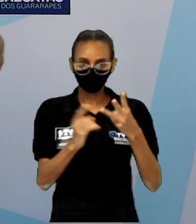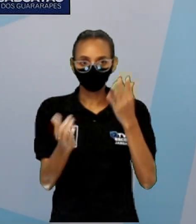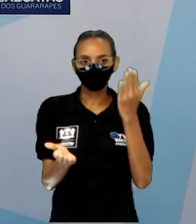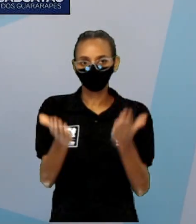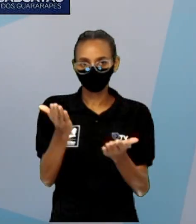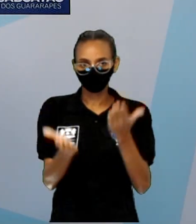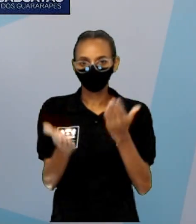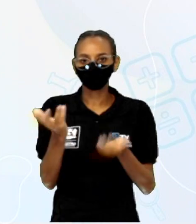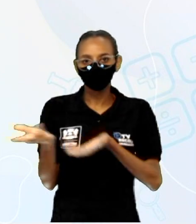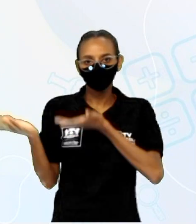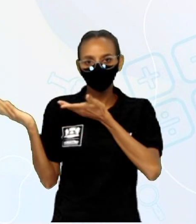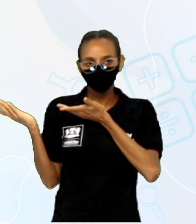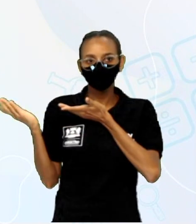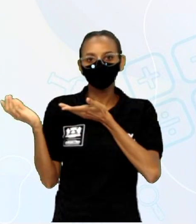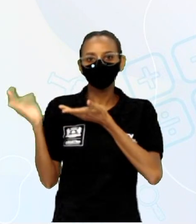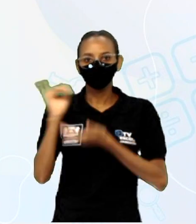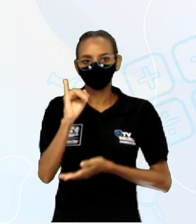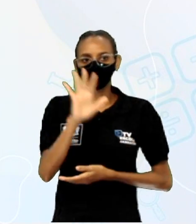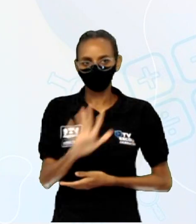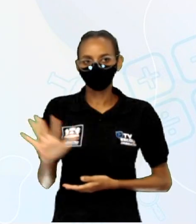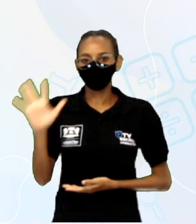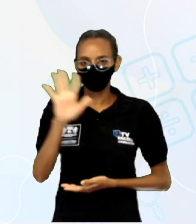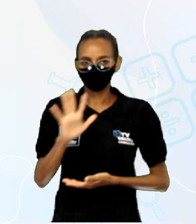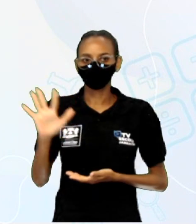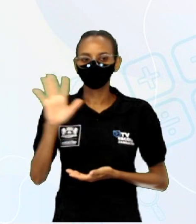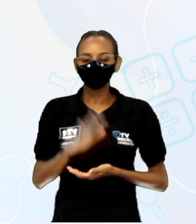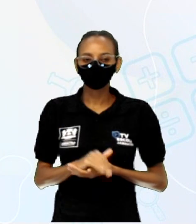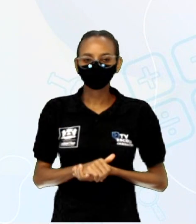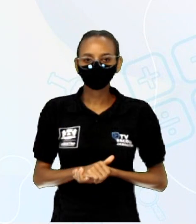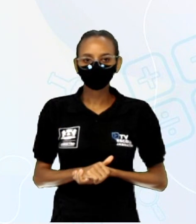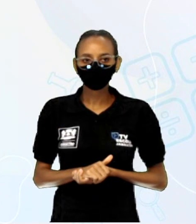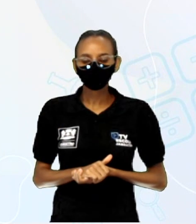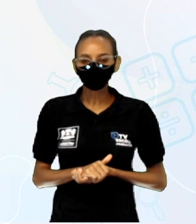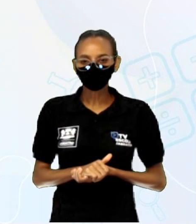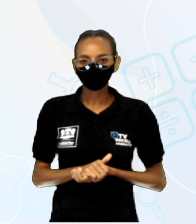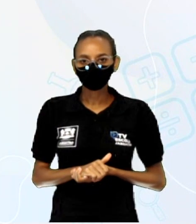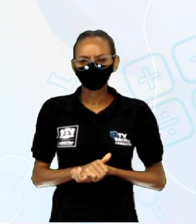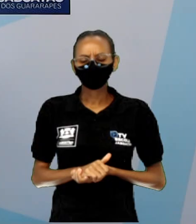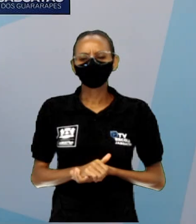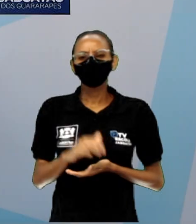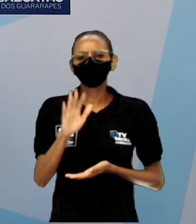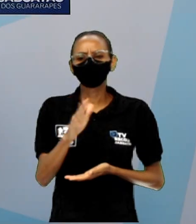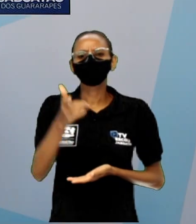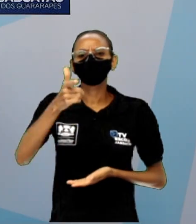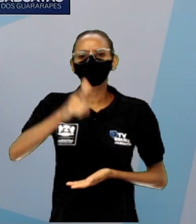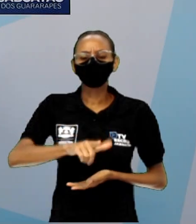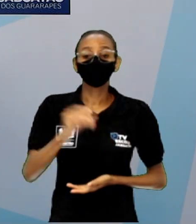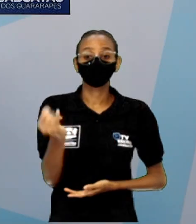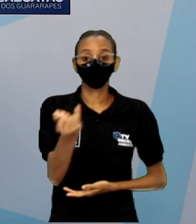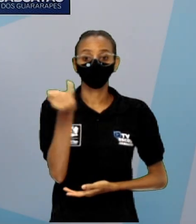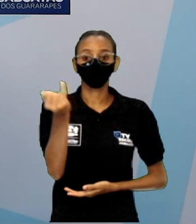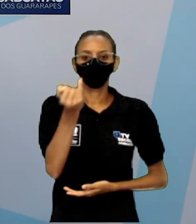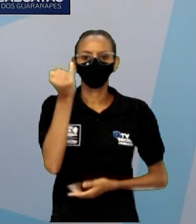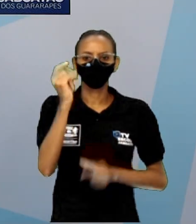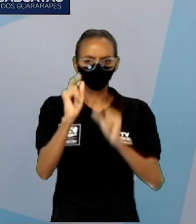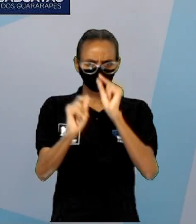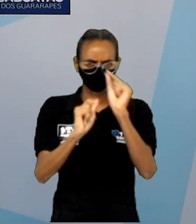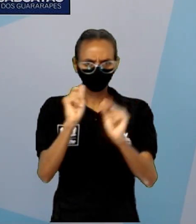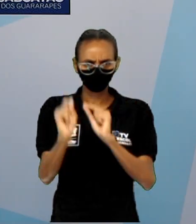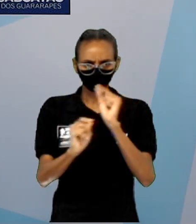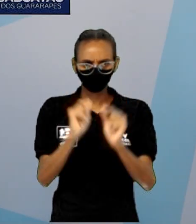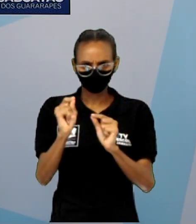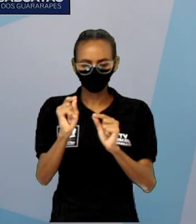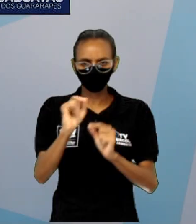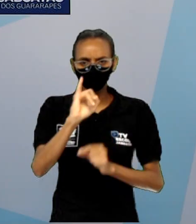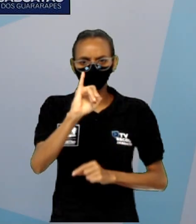um exemplo que a gente tem. Tá? E aí a gente tem algo que é necessário para que a gente possa ter no esporte de marca, que é